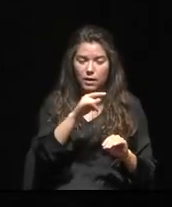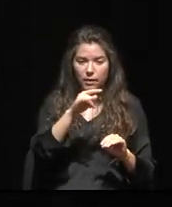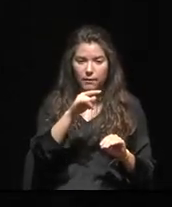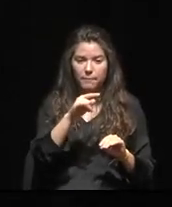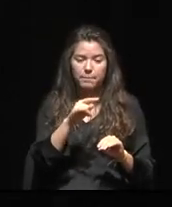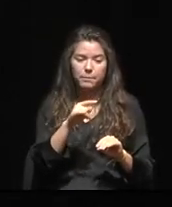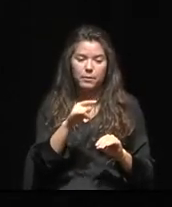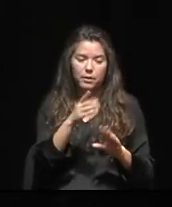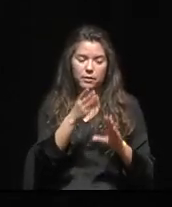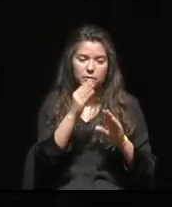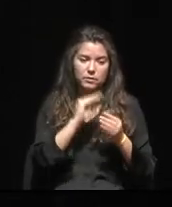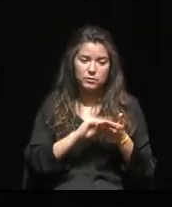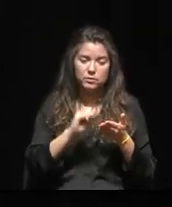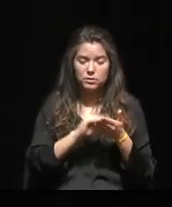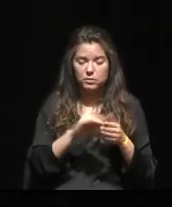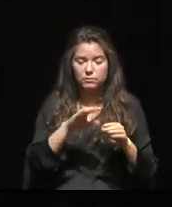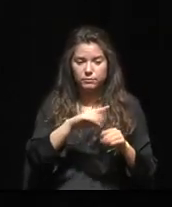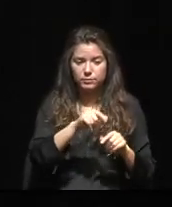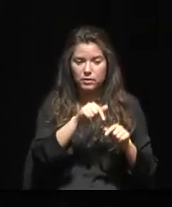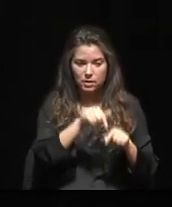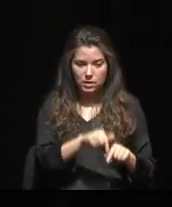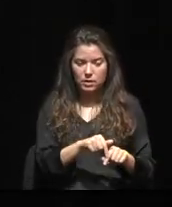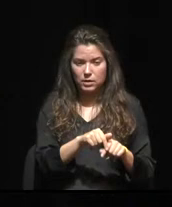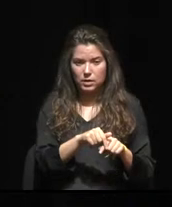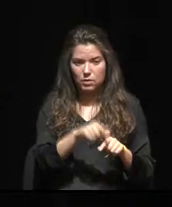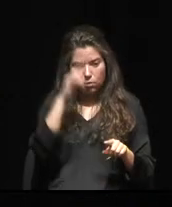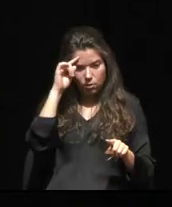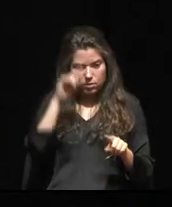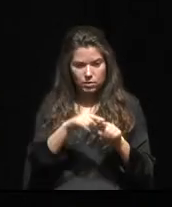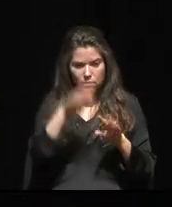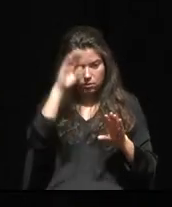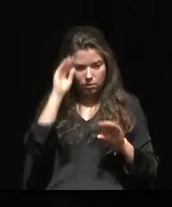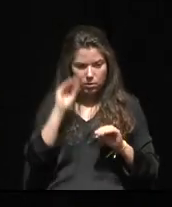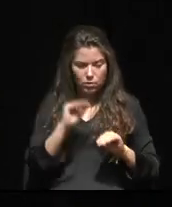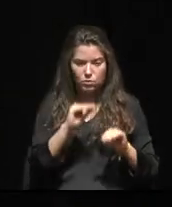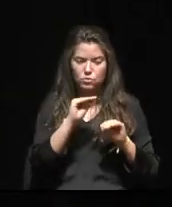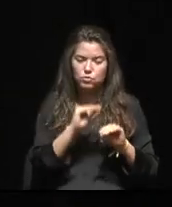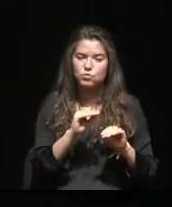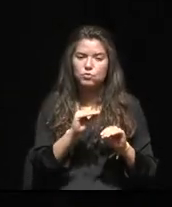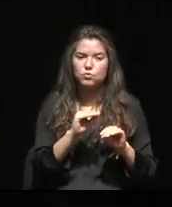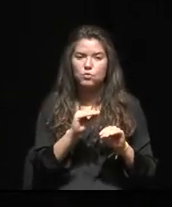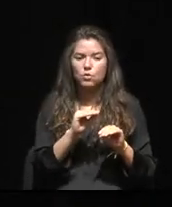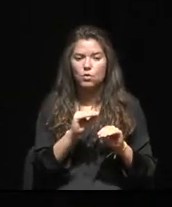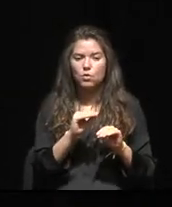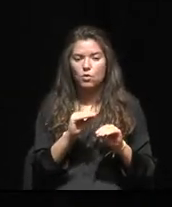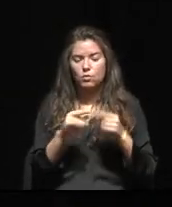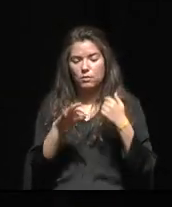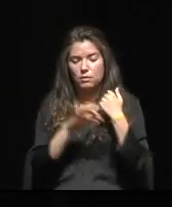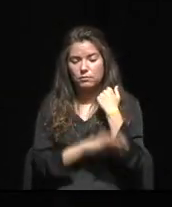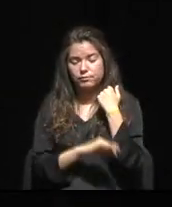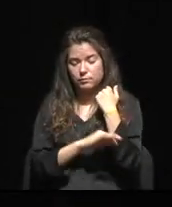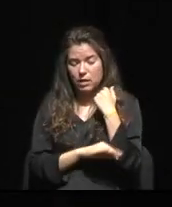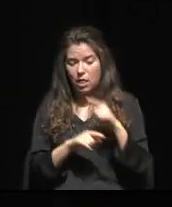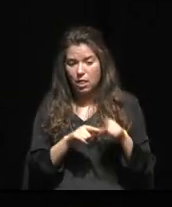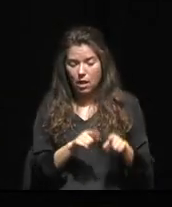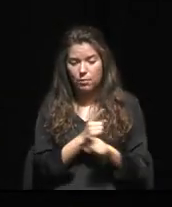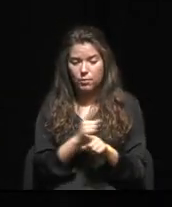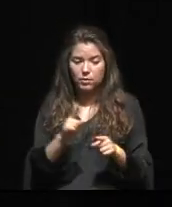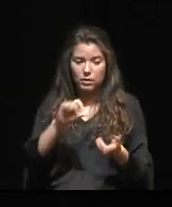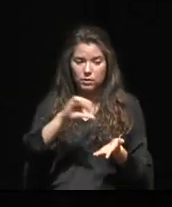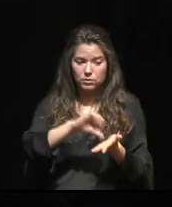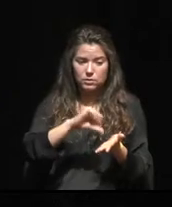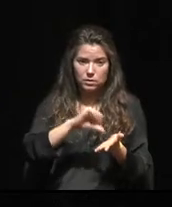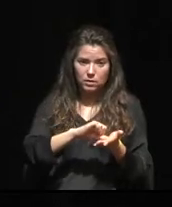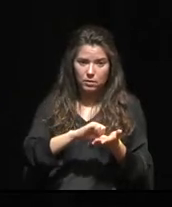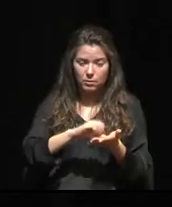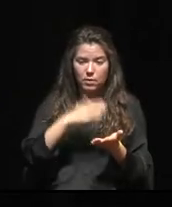administração local no caso a fundação para os estudos e formação nas autarquias locais por ser o organismo central de formação